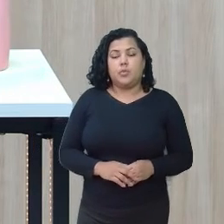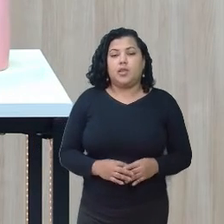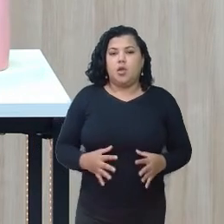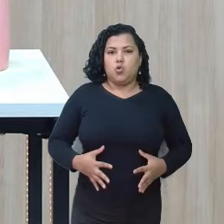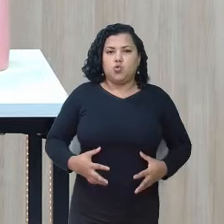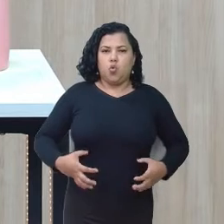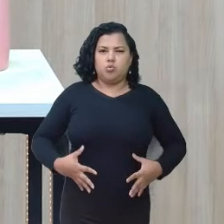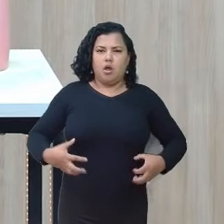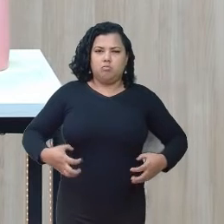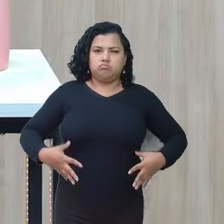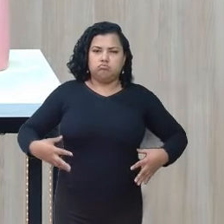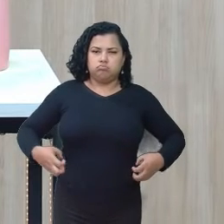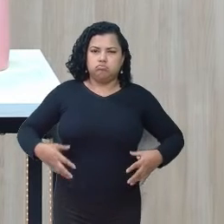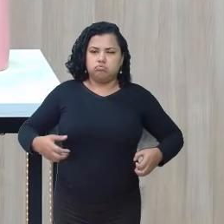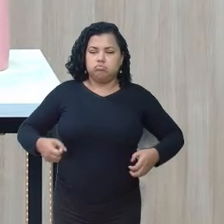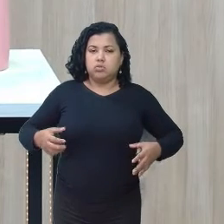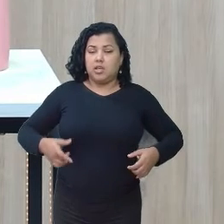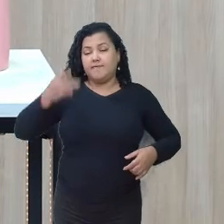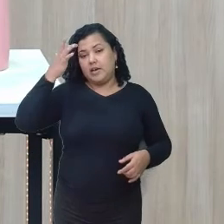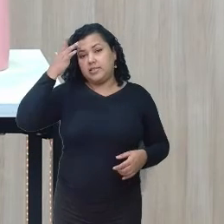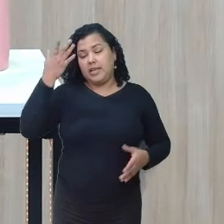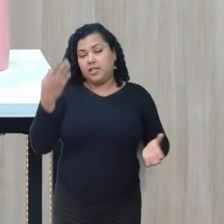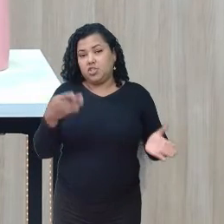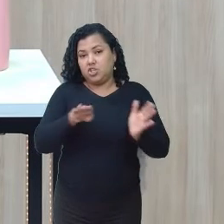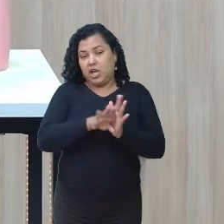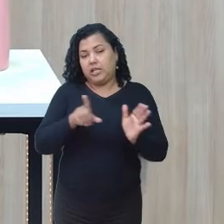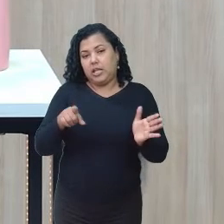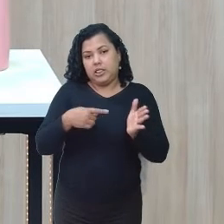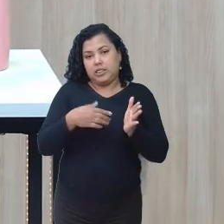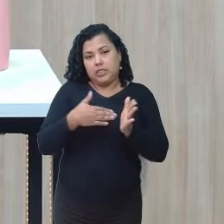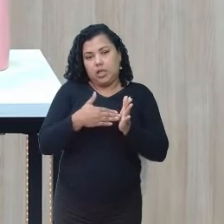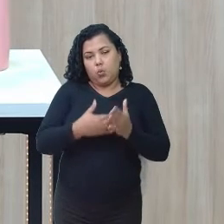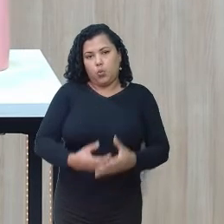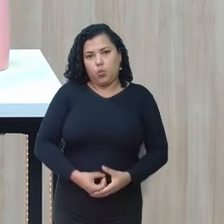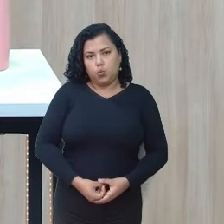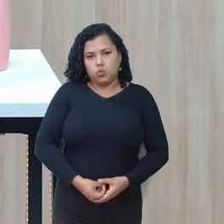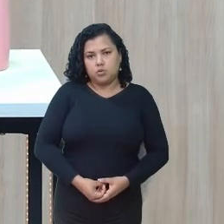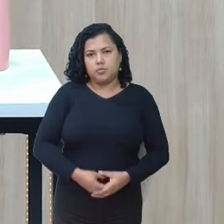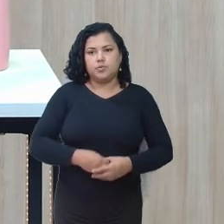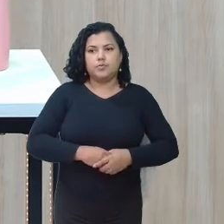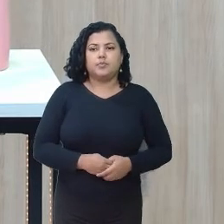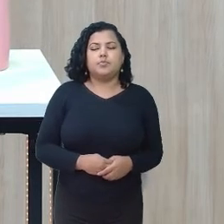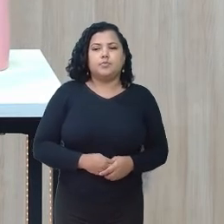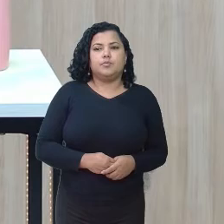uterinas, facilitando a chegada até o útero.